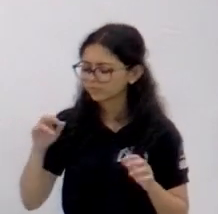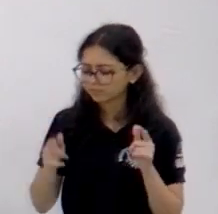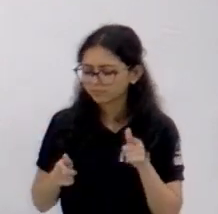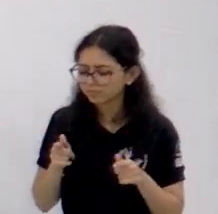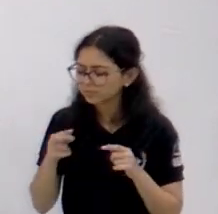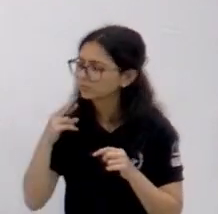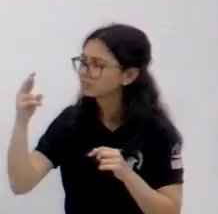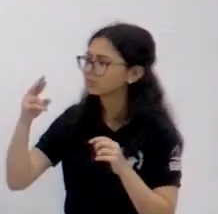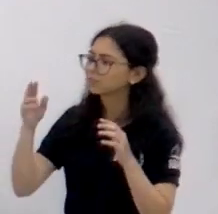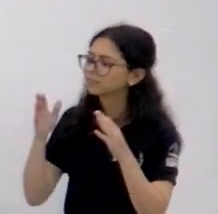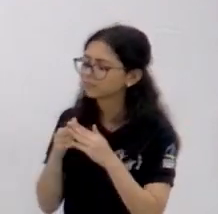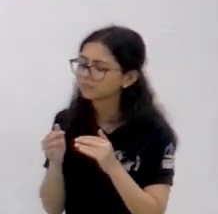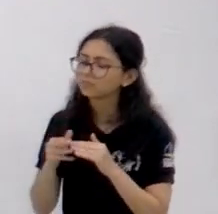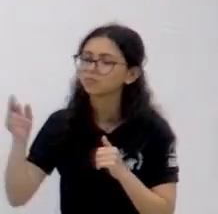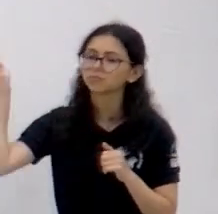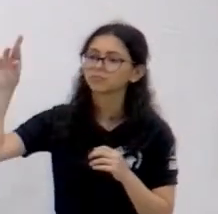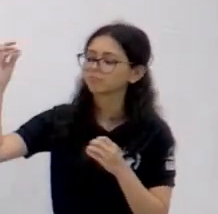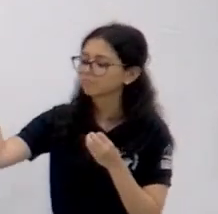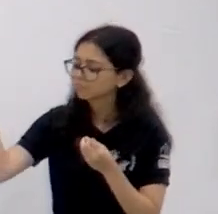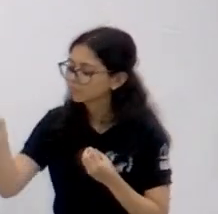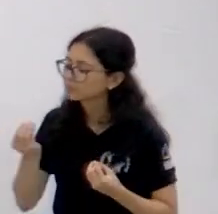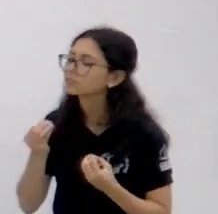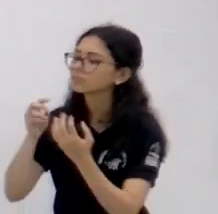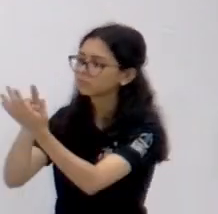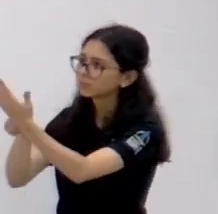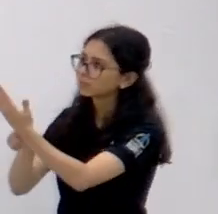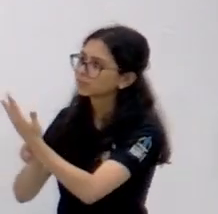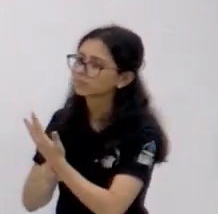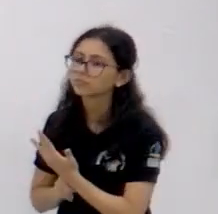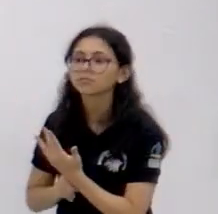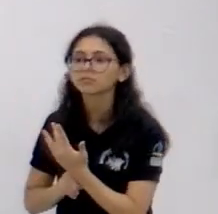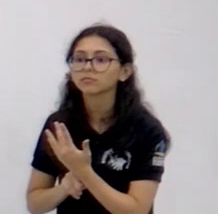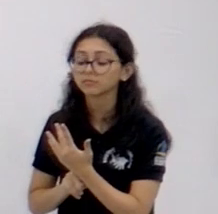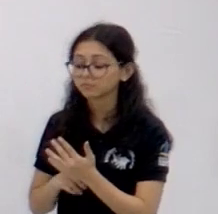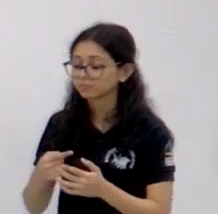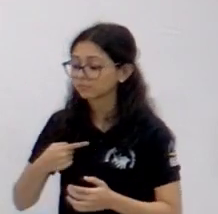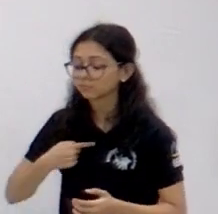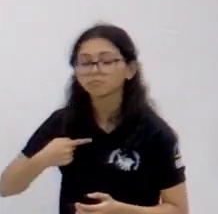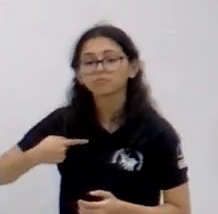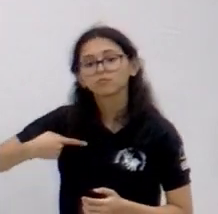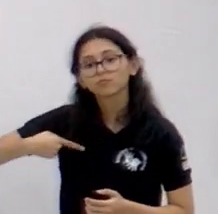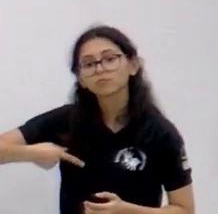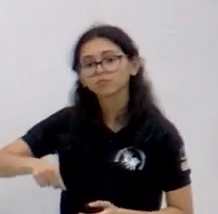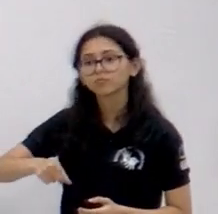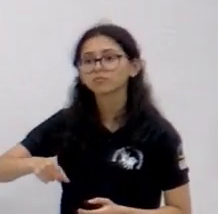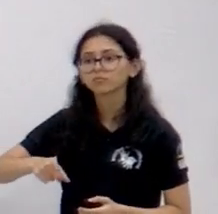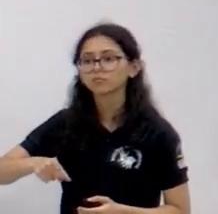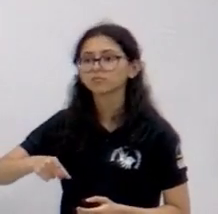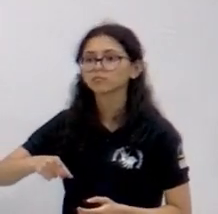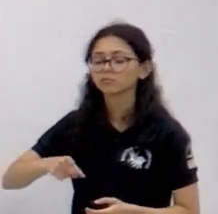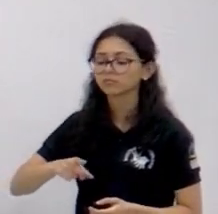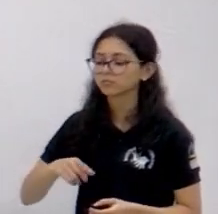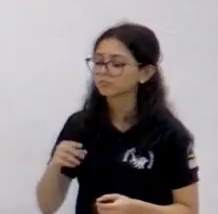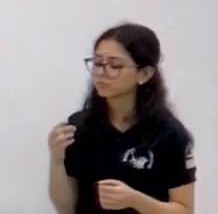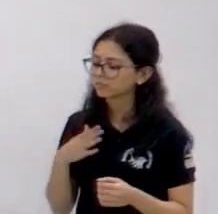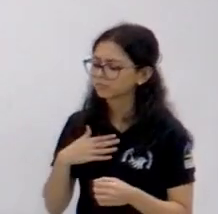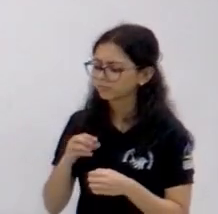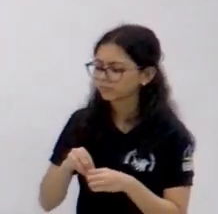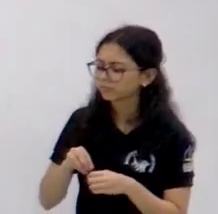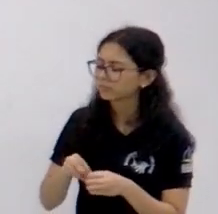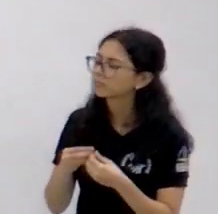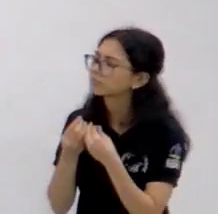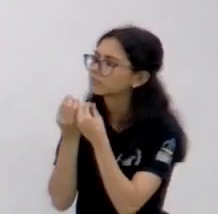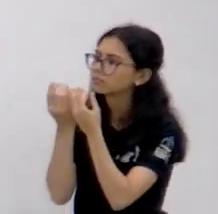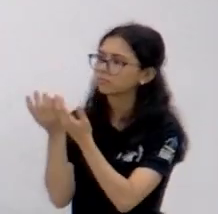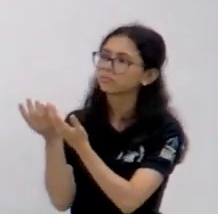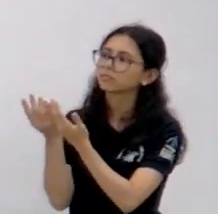me falas. Rogo-te que daqui não te apartes, até que eu volte e traga a minha oferta e a deponha perante ti. Respondeu